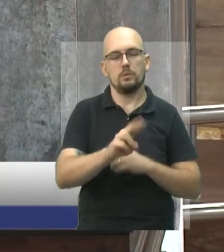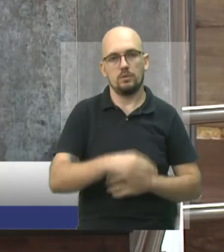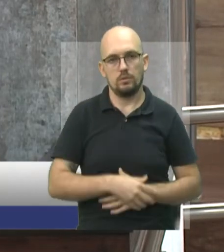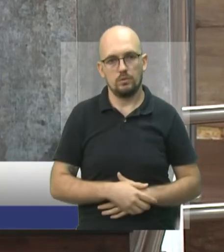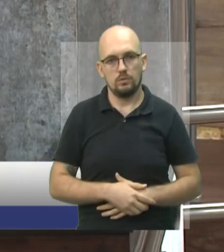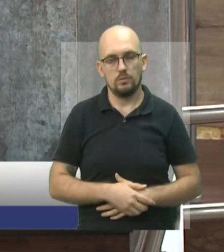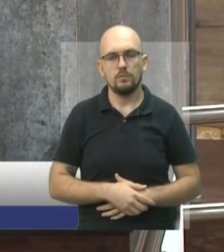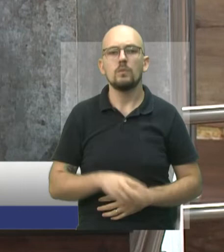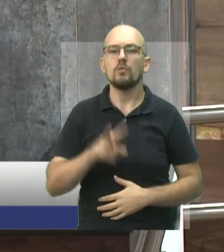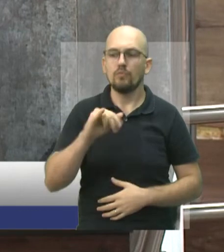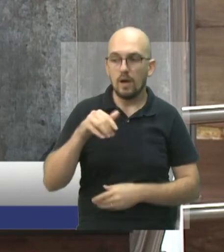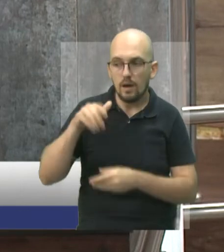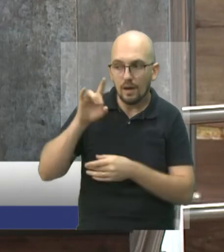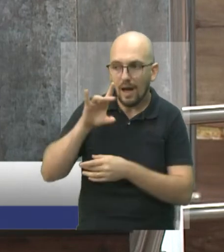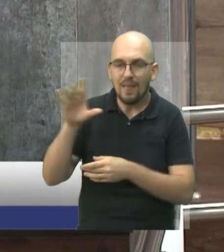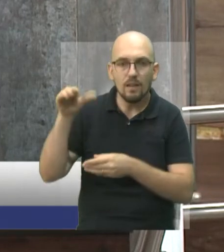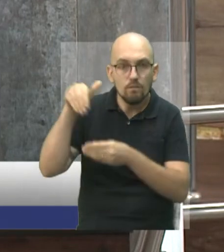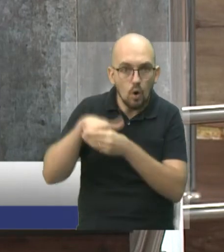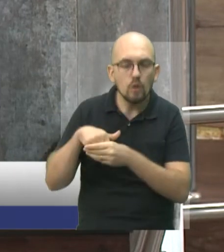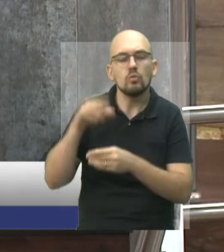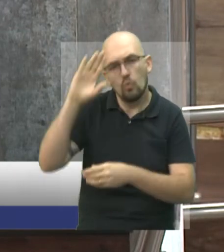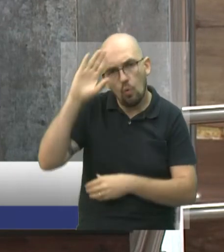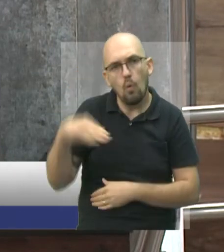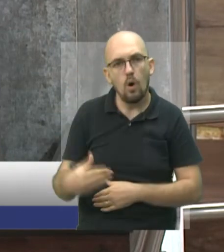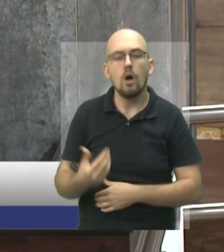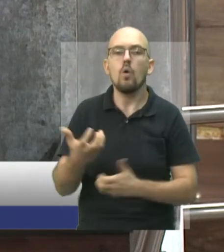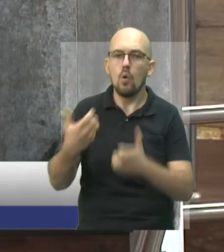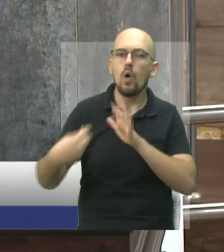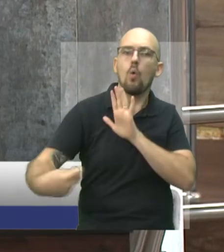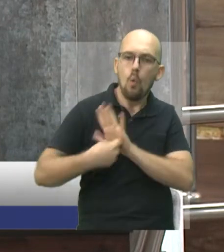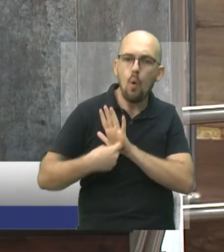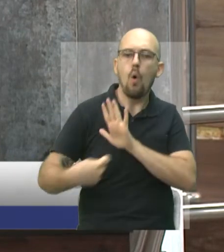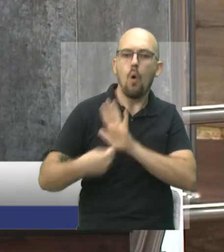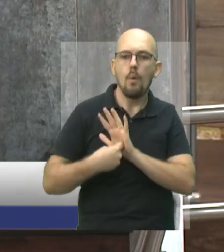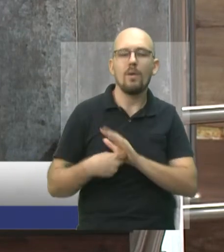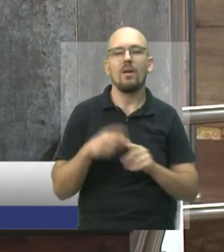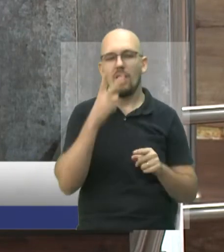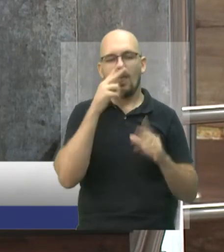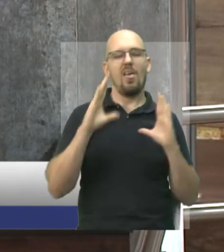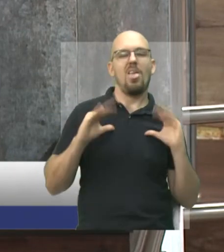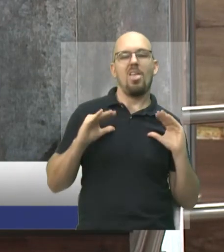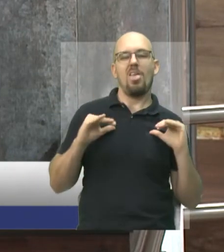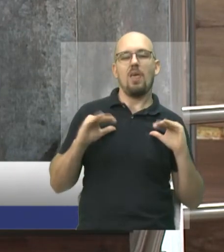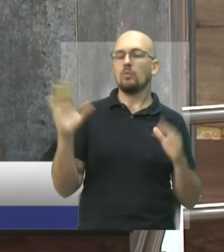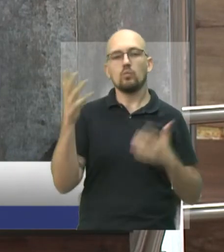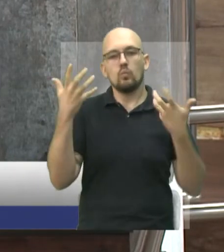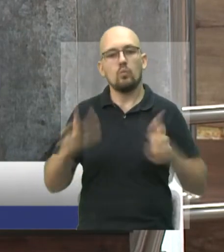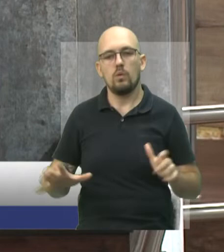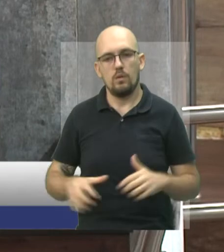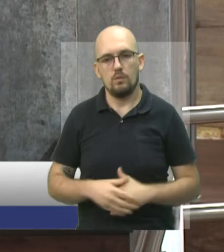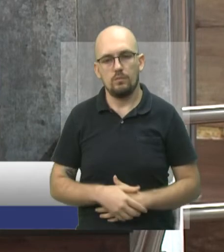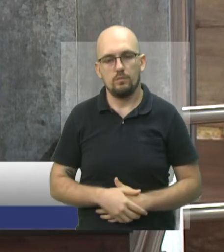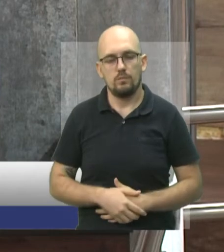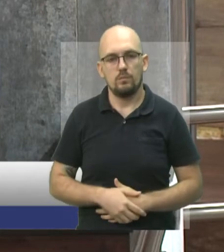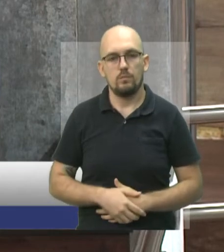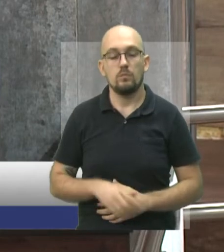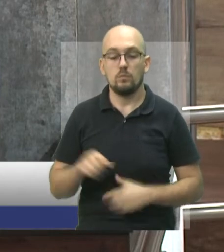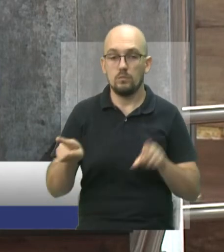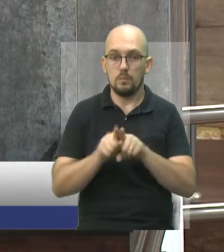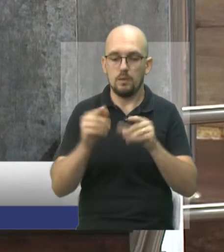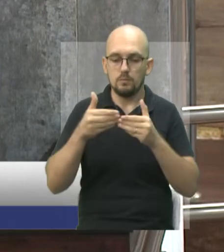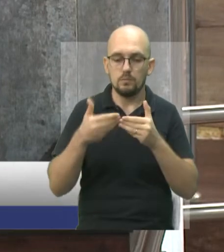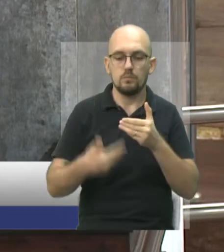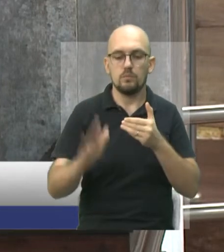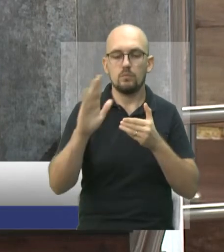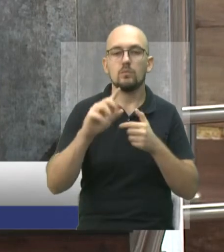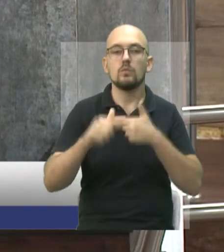vou honrar cada voto. Eu quero ser cobrado para não ficar no comodismo. E daqui para frente, a